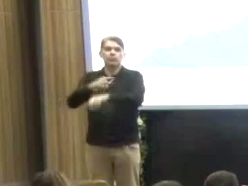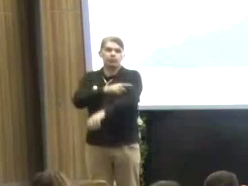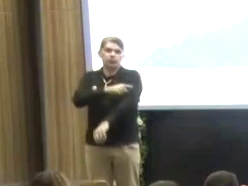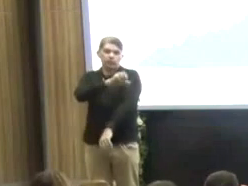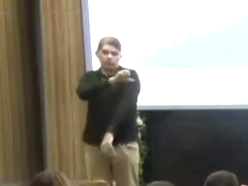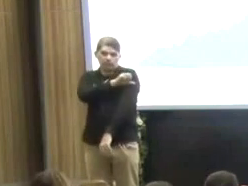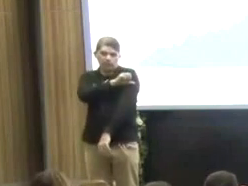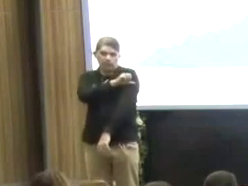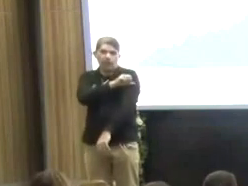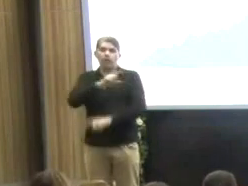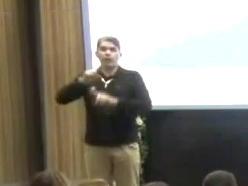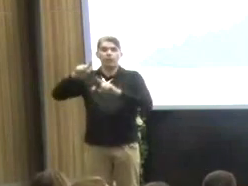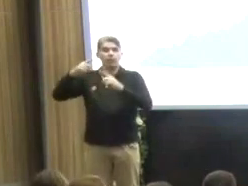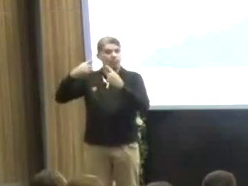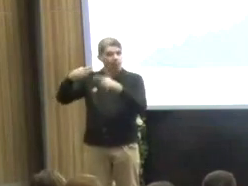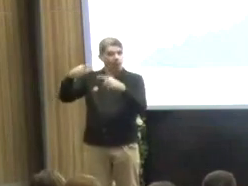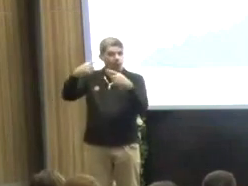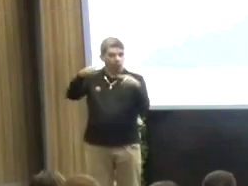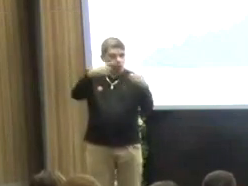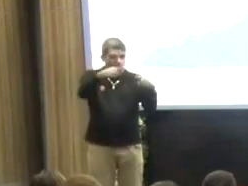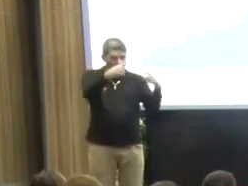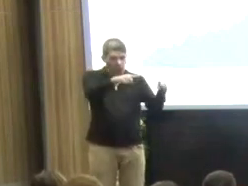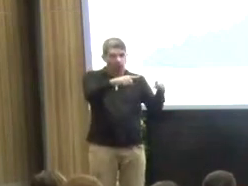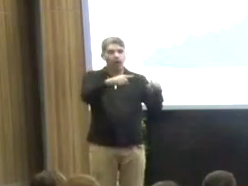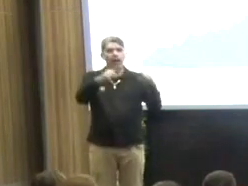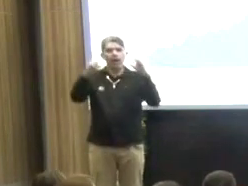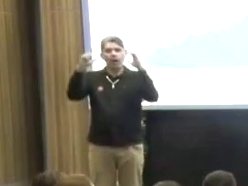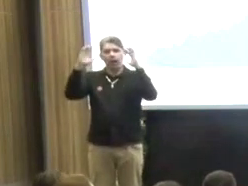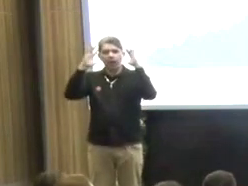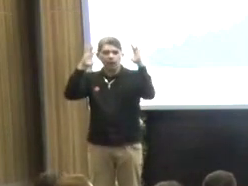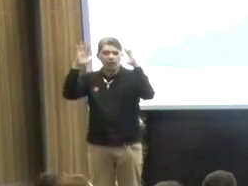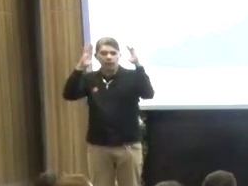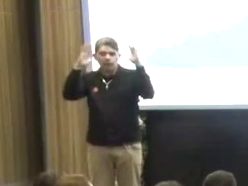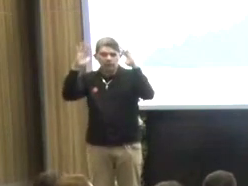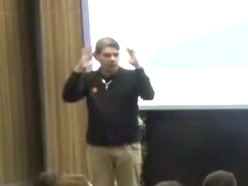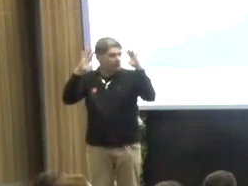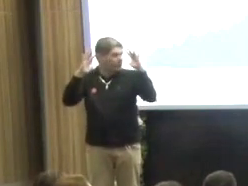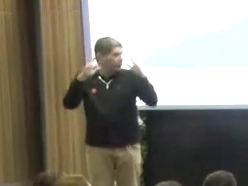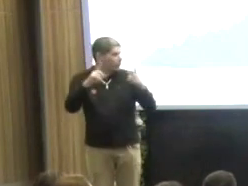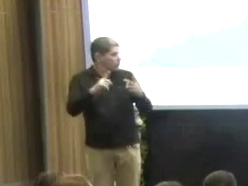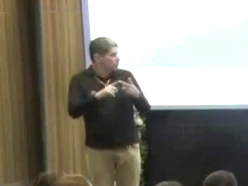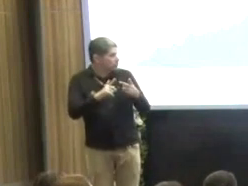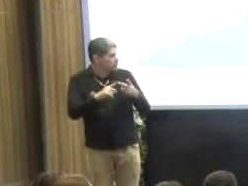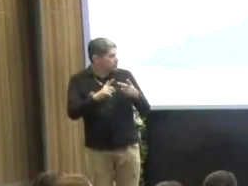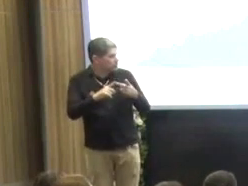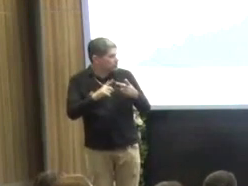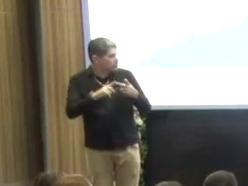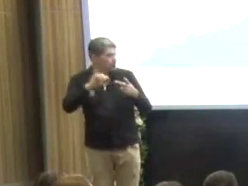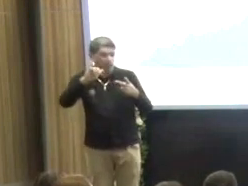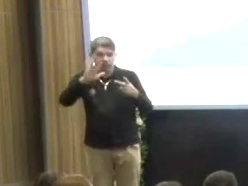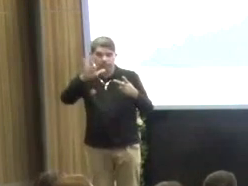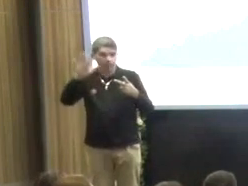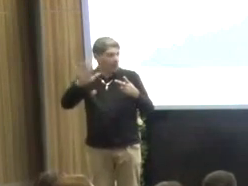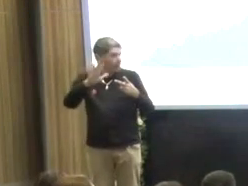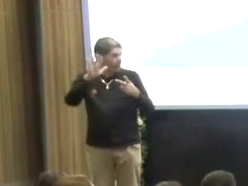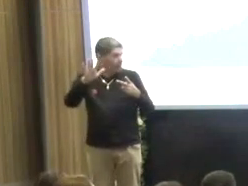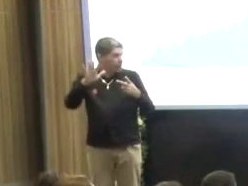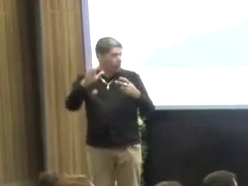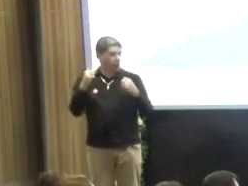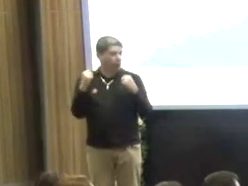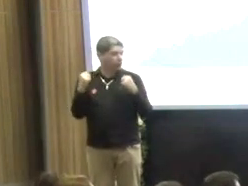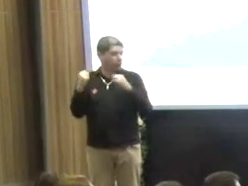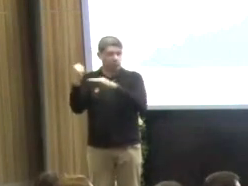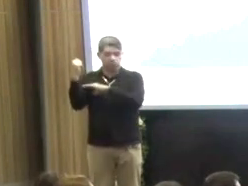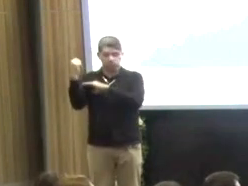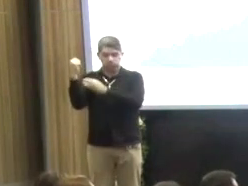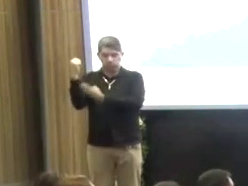para provocar essa reflexão. Mas tem uma segunda imagem, que é de muita potência, né, pelo menos